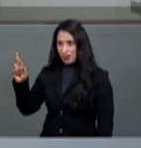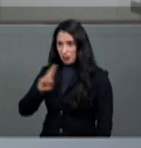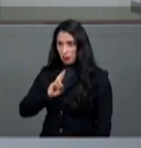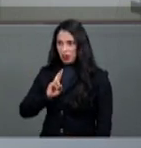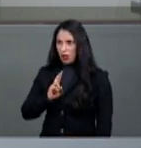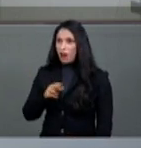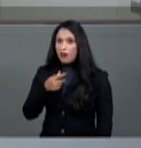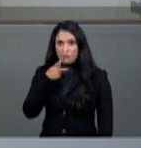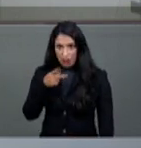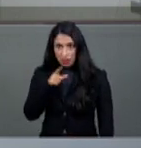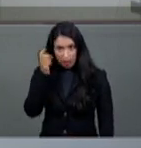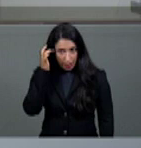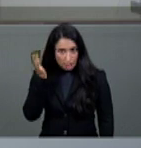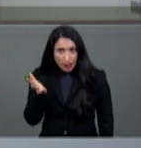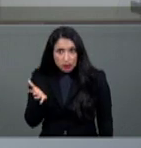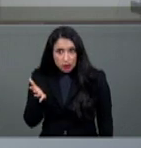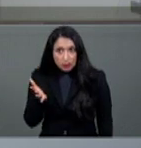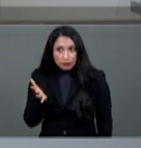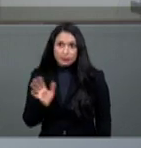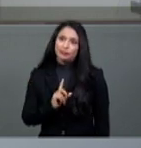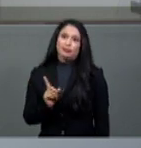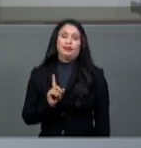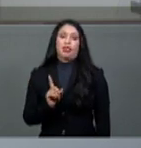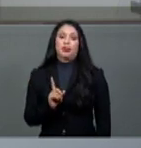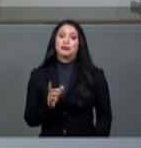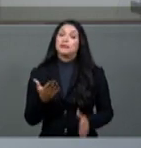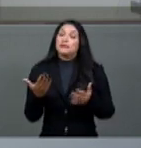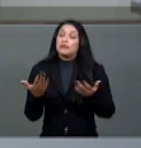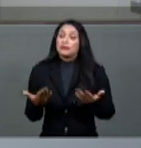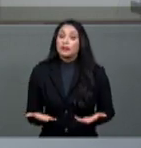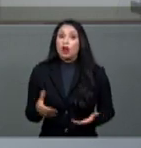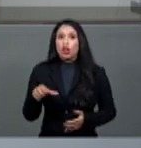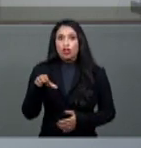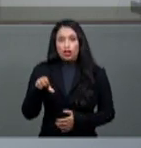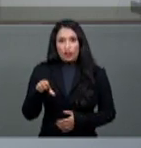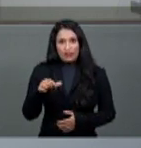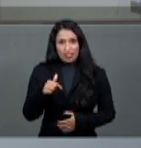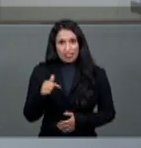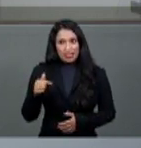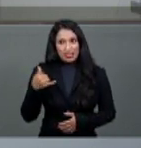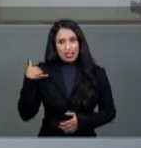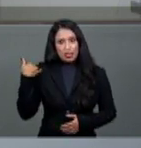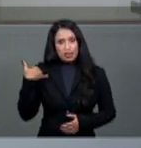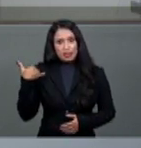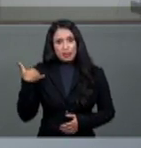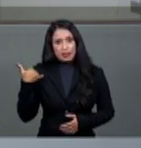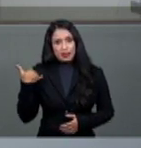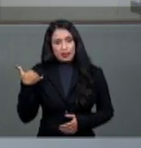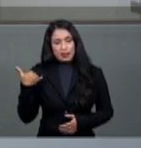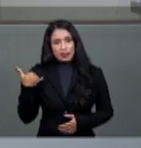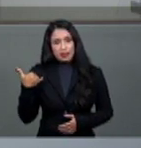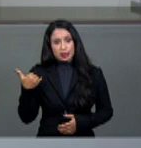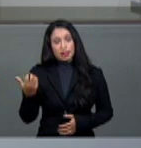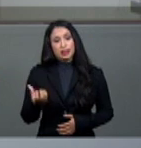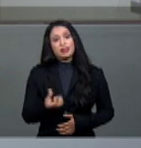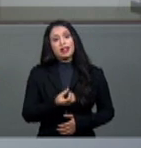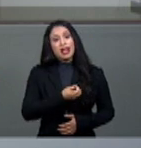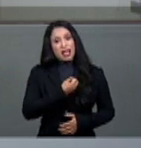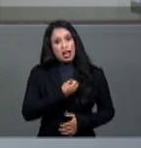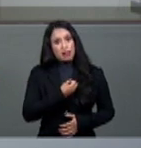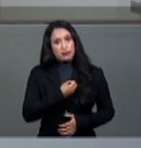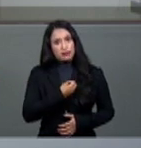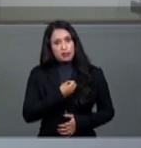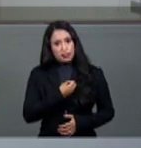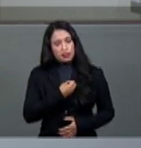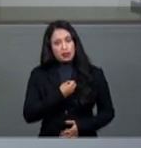ninguém que ela foi isso agora desse ele quando tinha 97 anos então a vida é